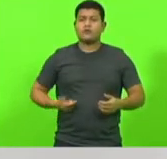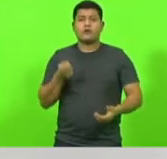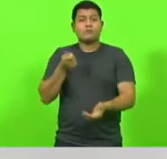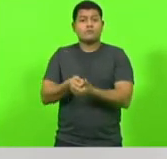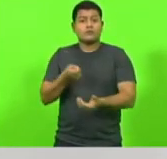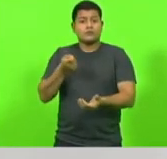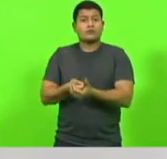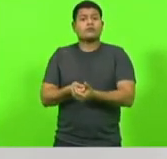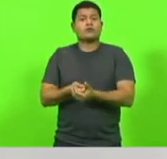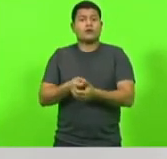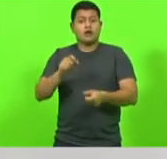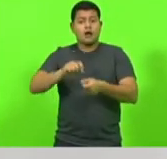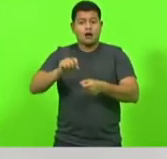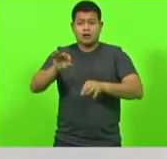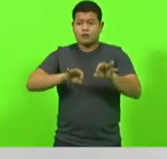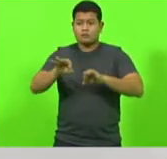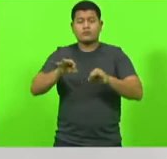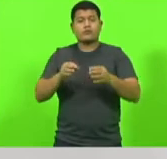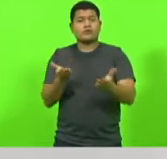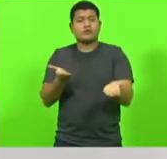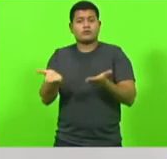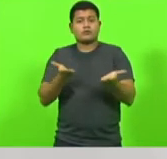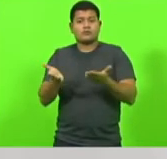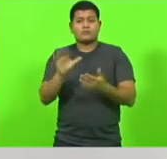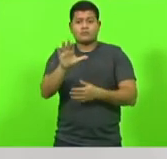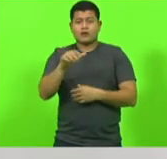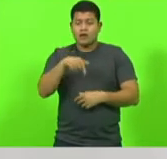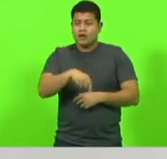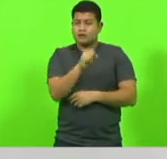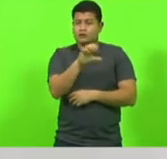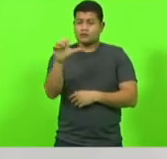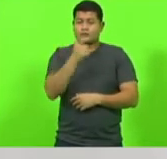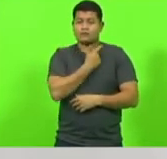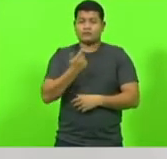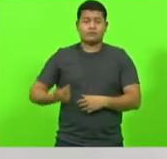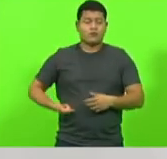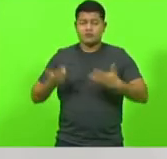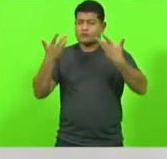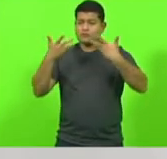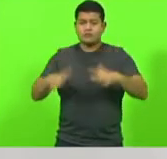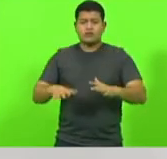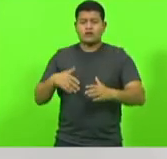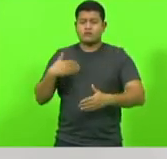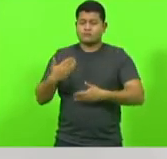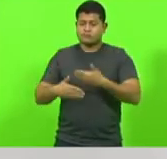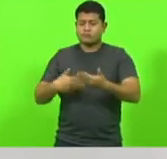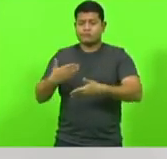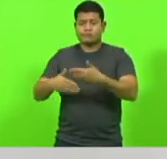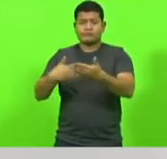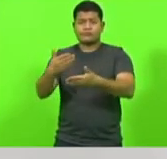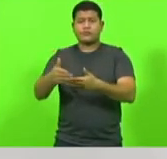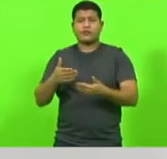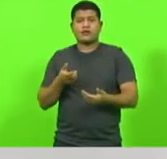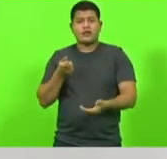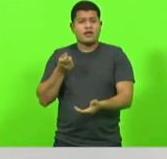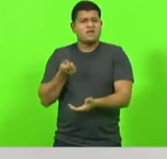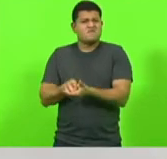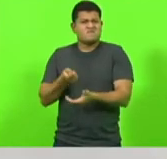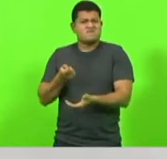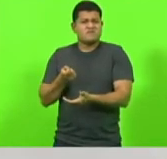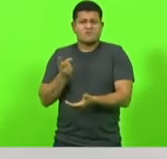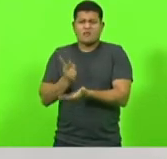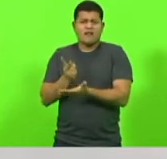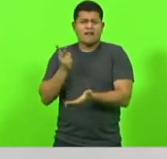essa licitação. Mesmo assim, o Estado de Santa Catarina se recusou a fazer a licitação. Ele insistia em manter as